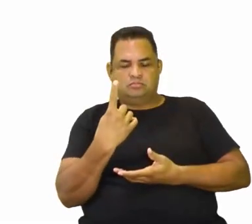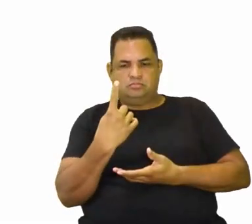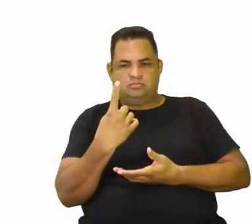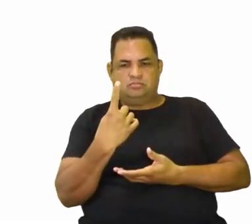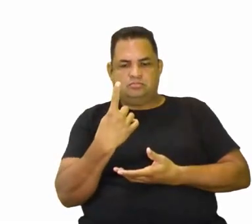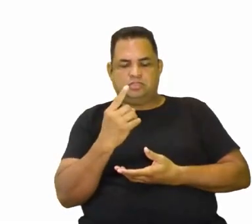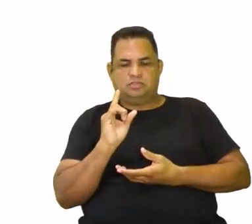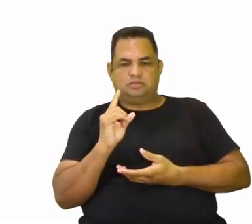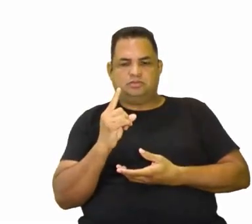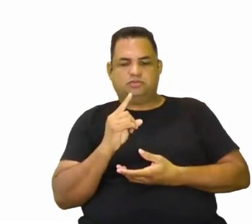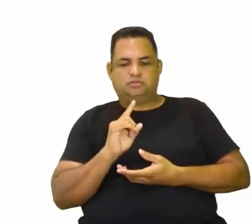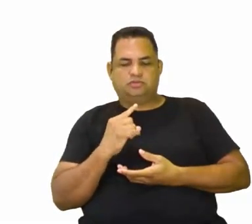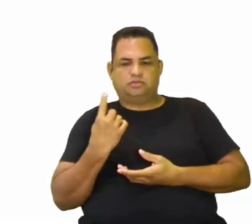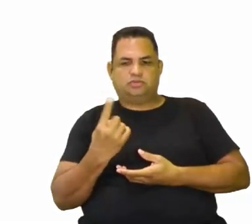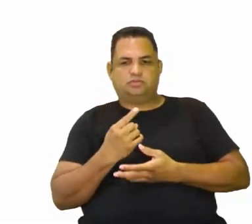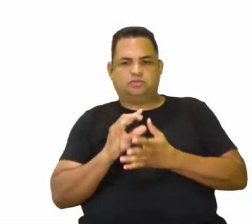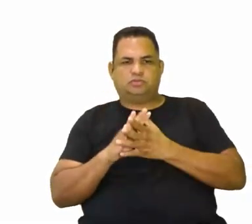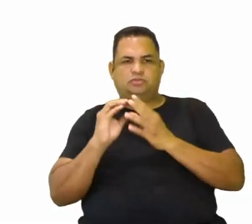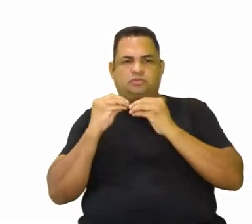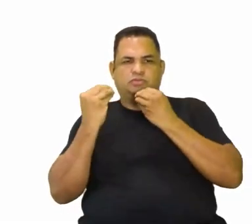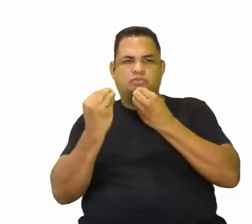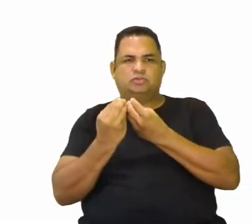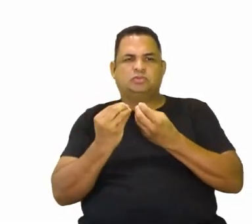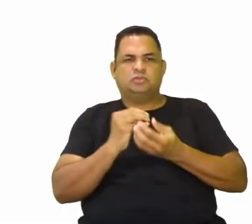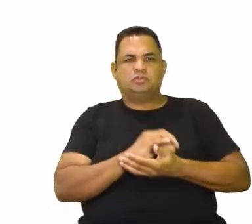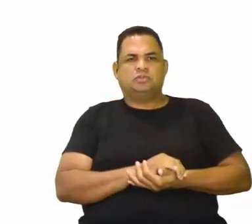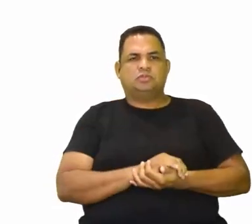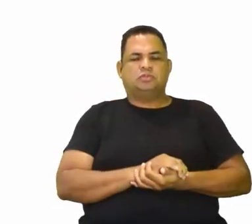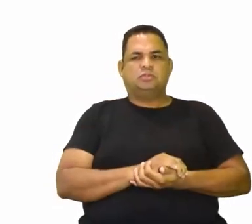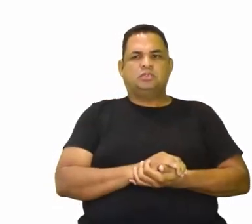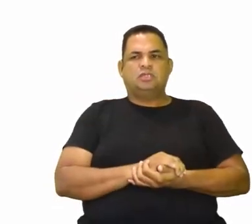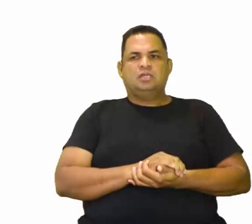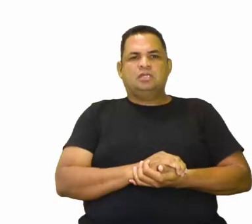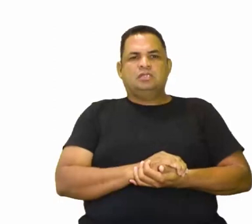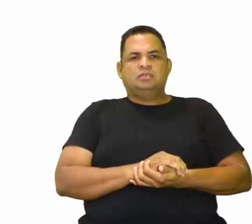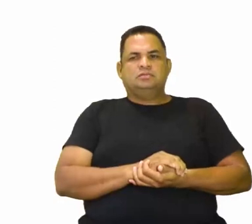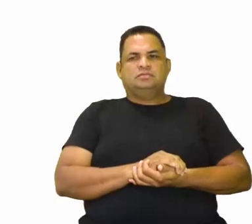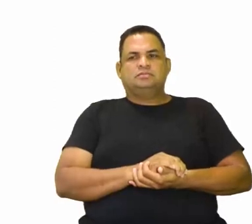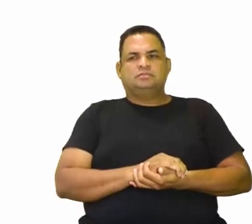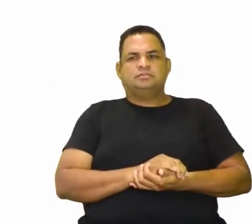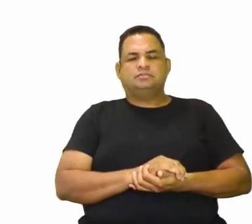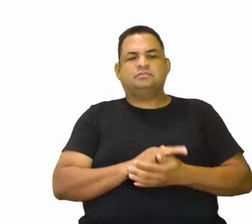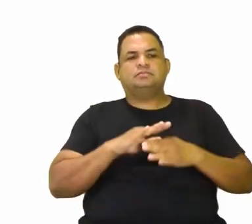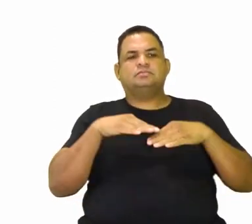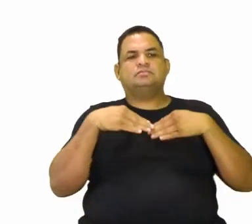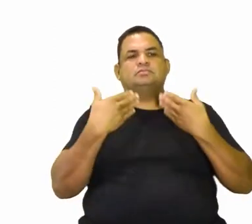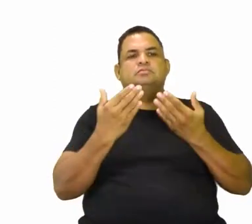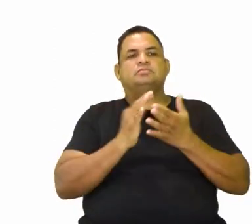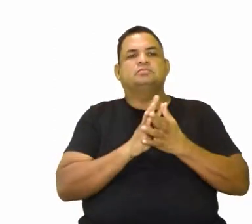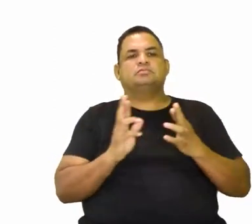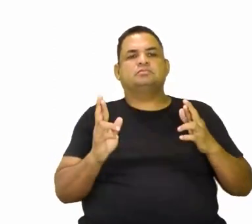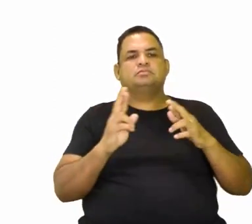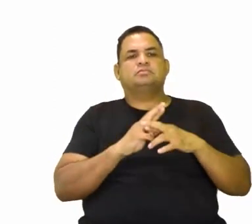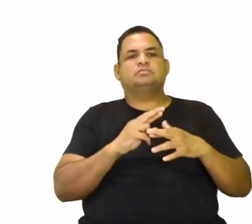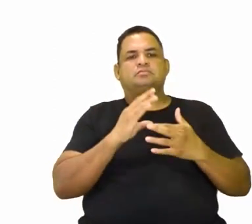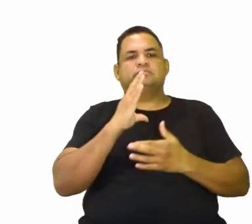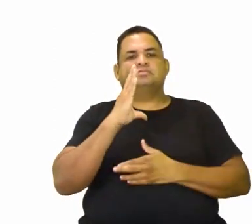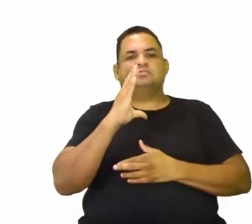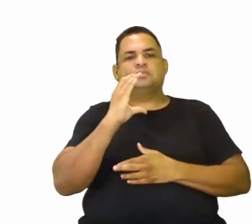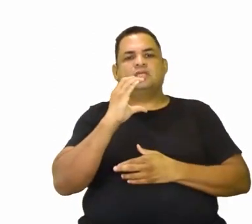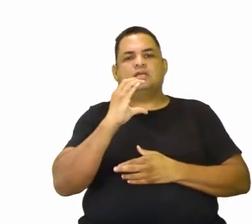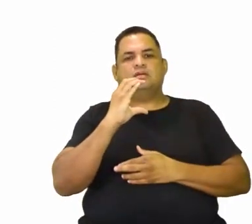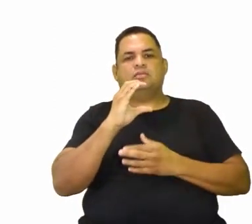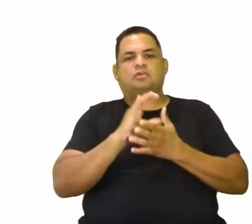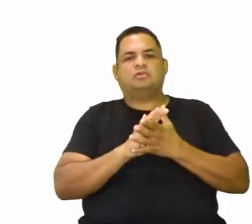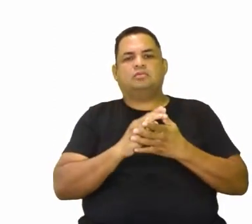única substância nova. Então vamos a um exemplo? Olha esse exemplo aqui, ó. Quando reagem o carbono e o